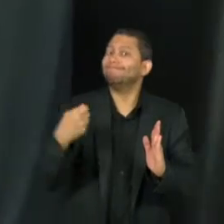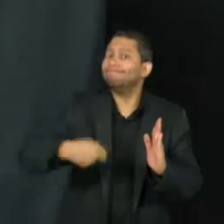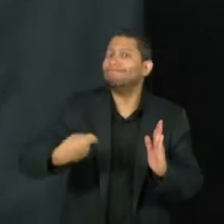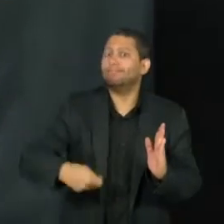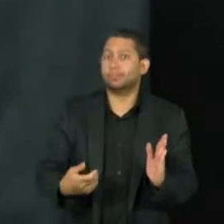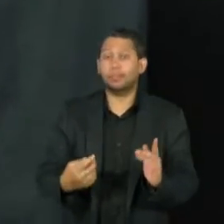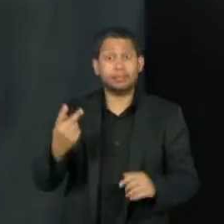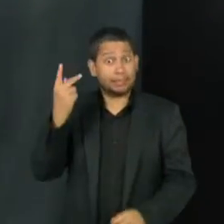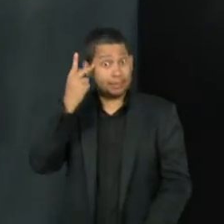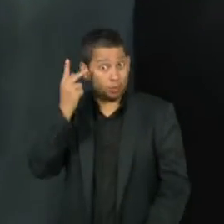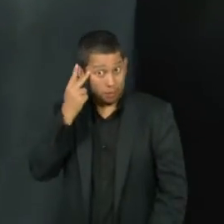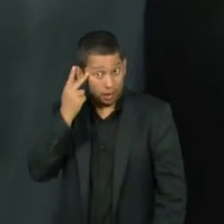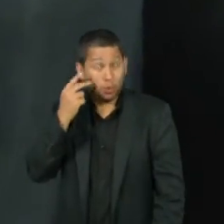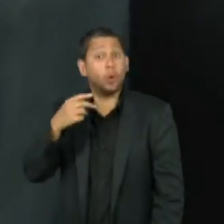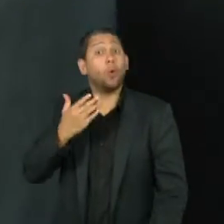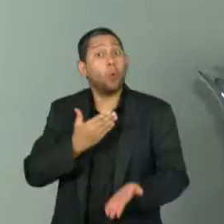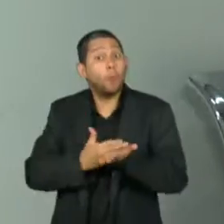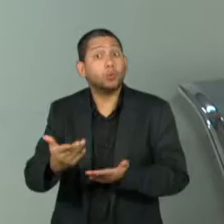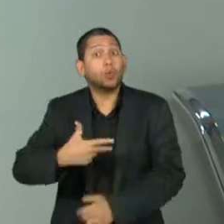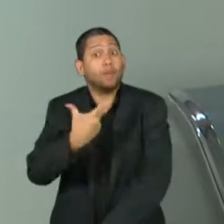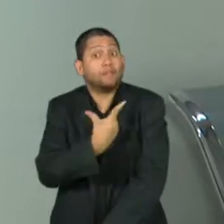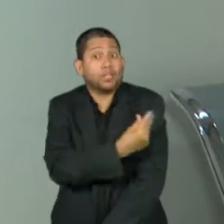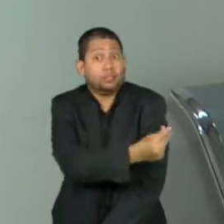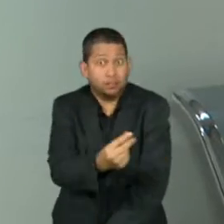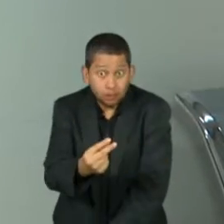tem índice alto de vacinação infantil,